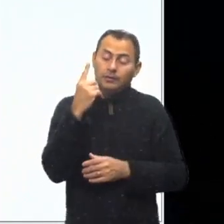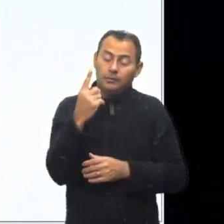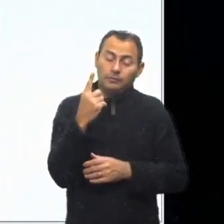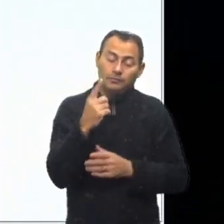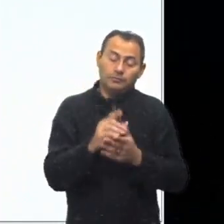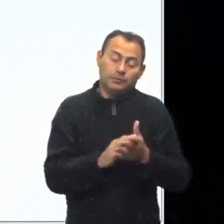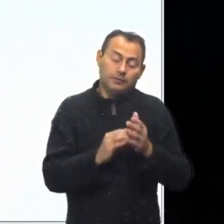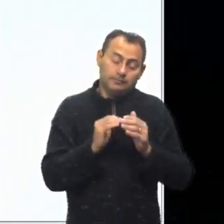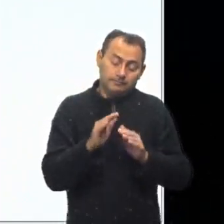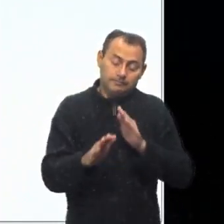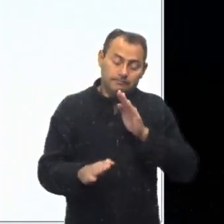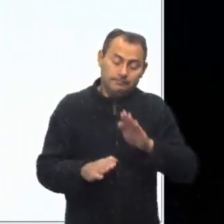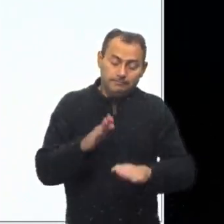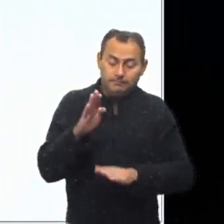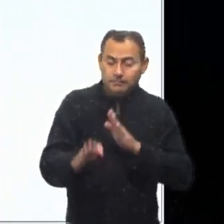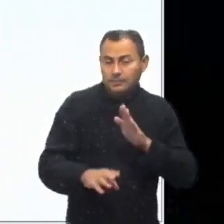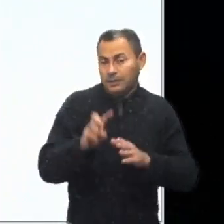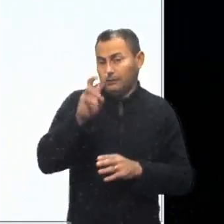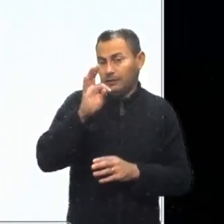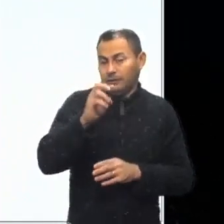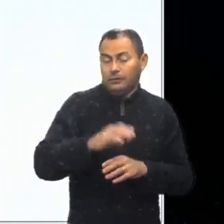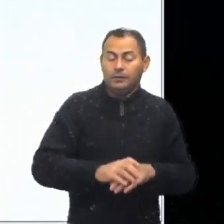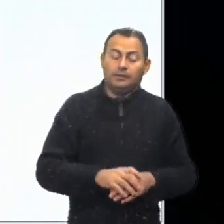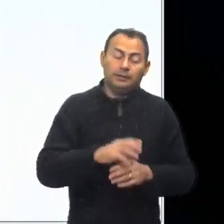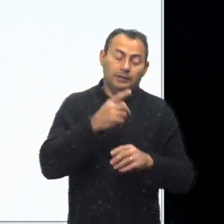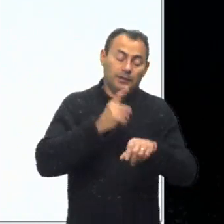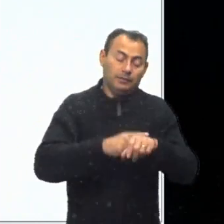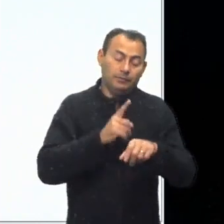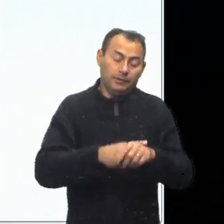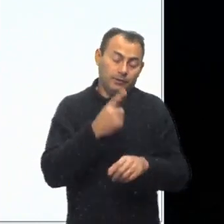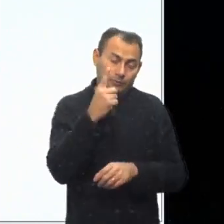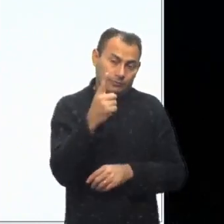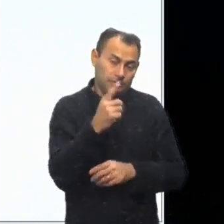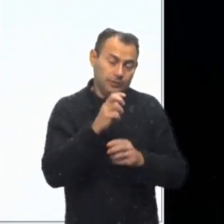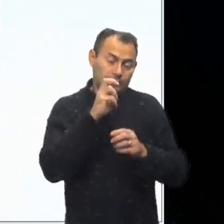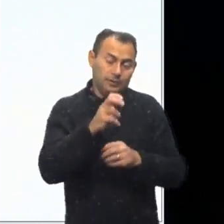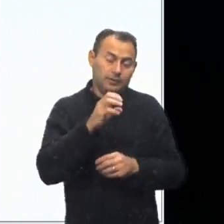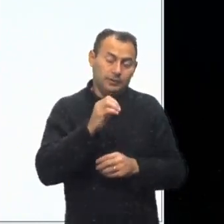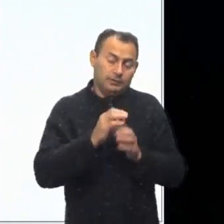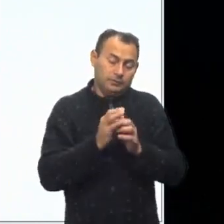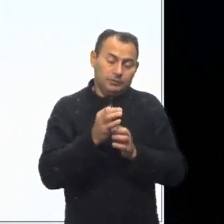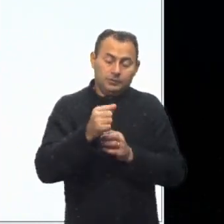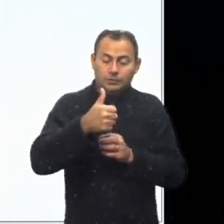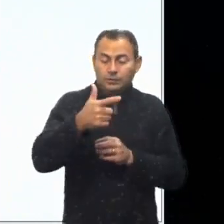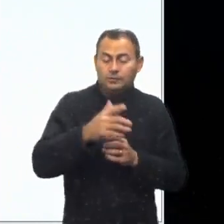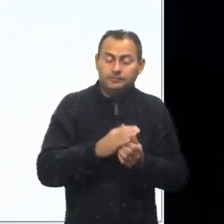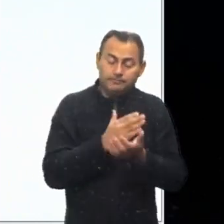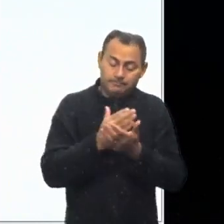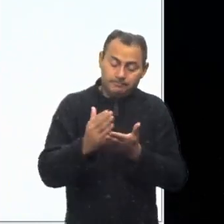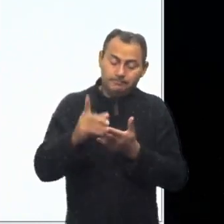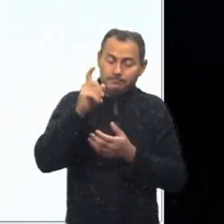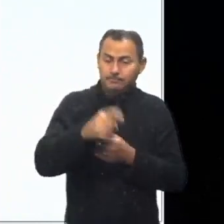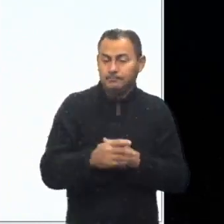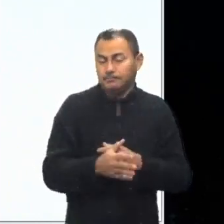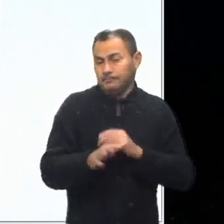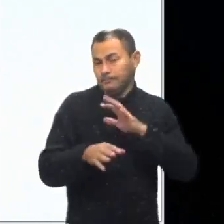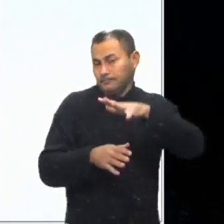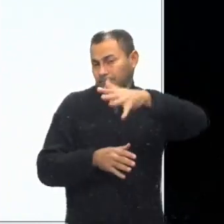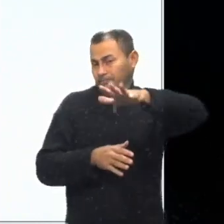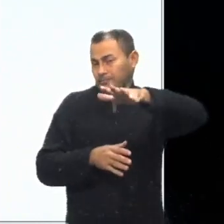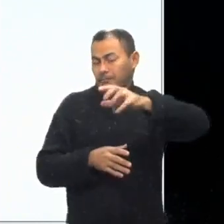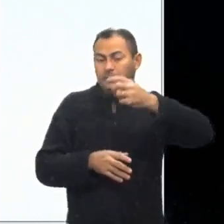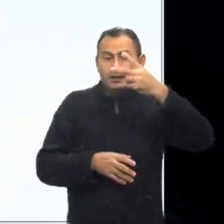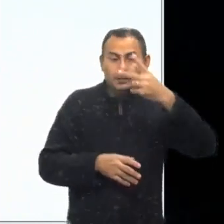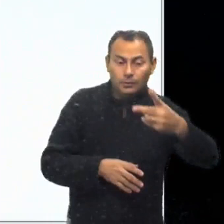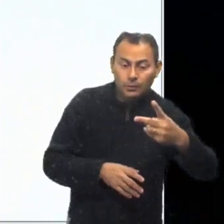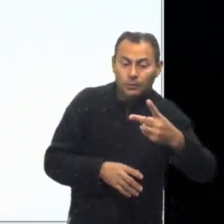E qual que é o passo desse vetor de tempo? É 1 sobre 512. Você pode colocar o passo que quiser, desde que ele seja pelo menos